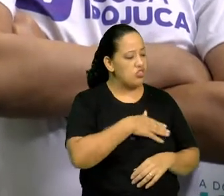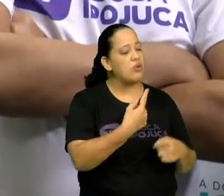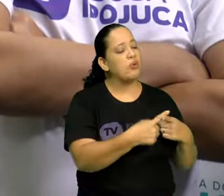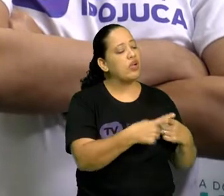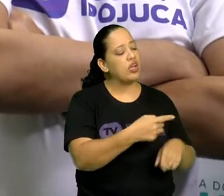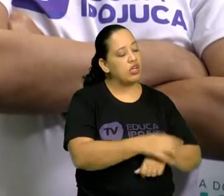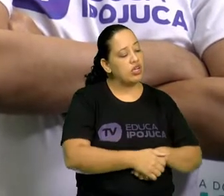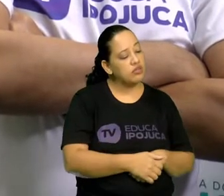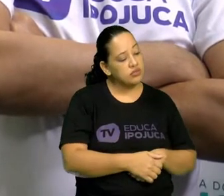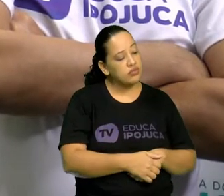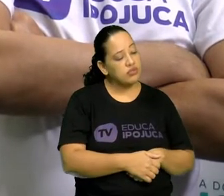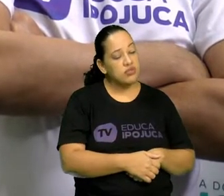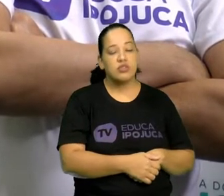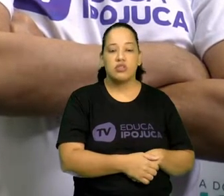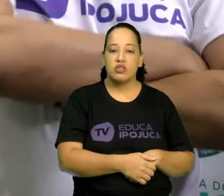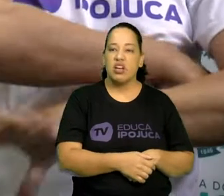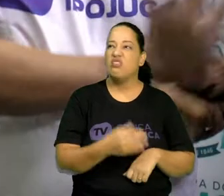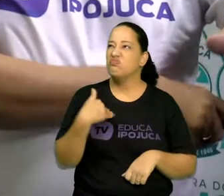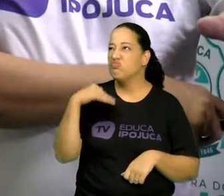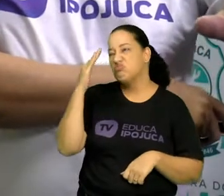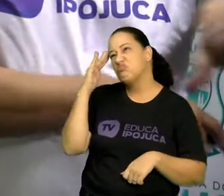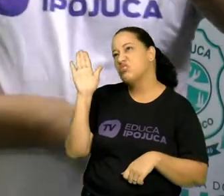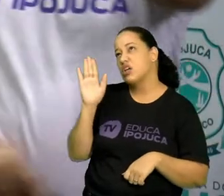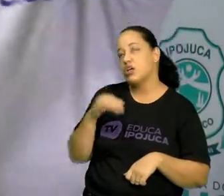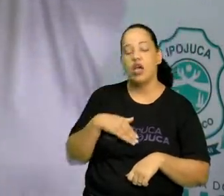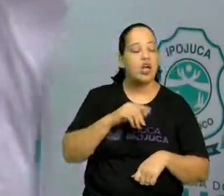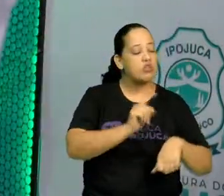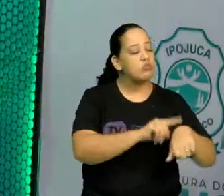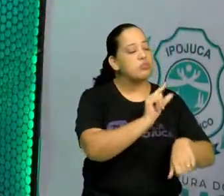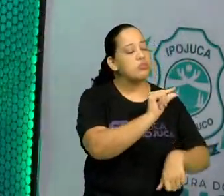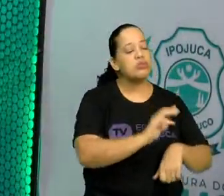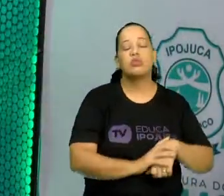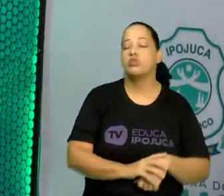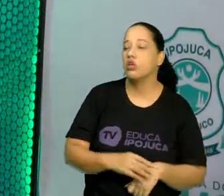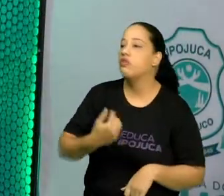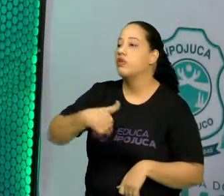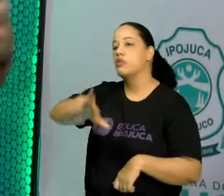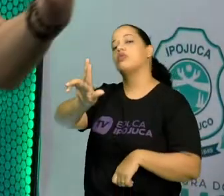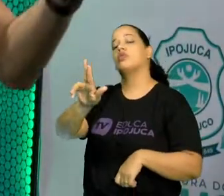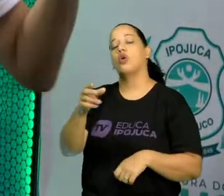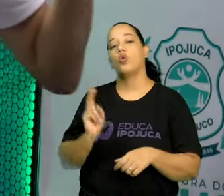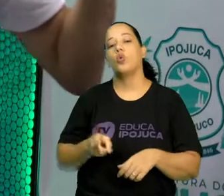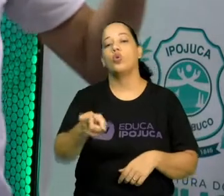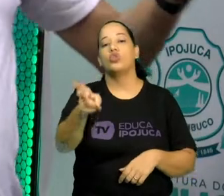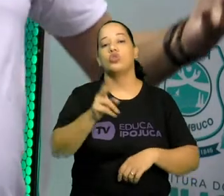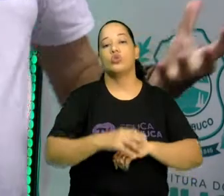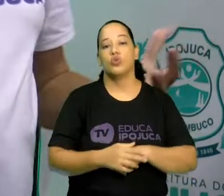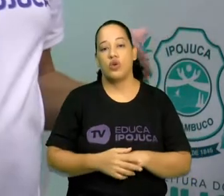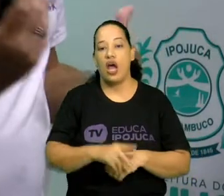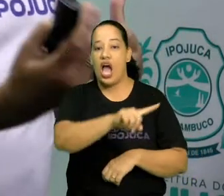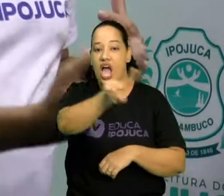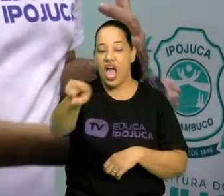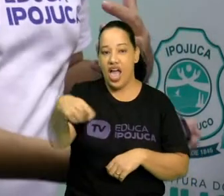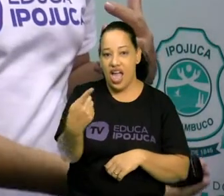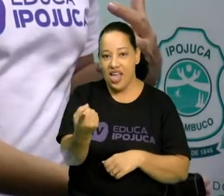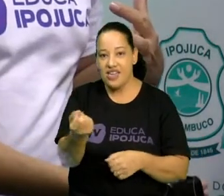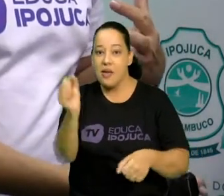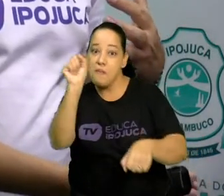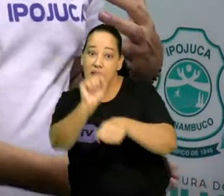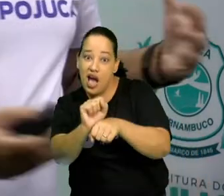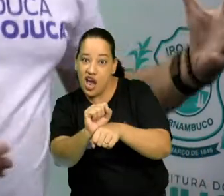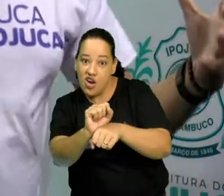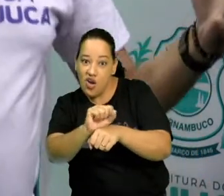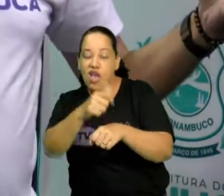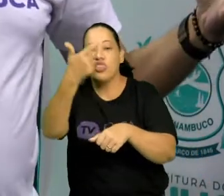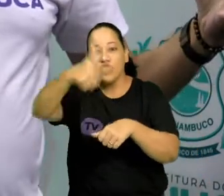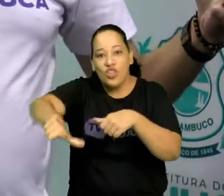porque não sei só um minutinho segue aí os atores estavam congelados voltam a fazer a